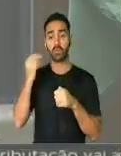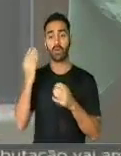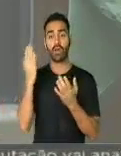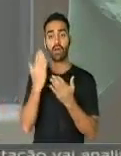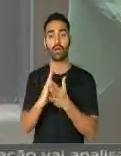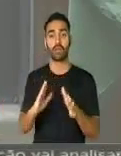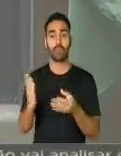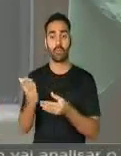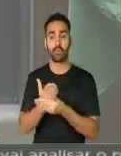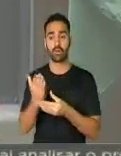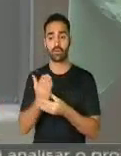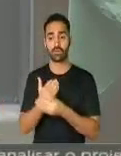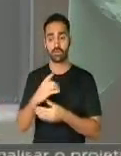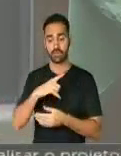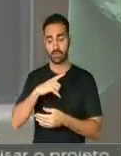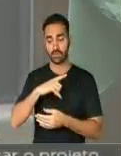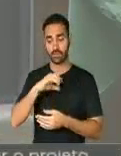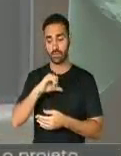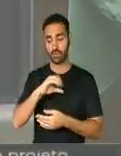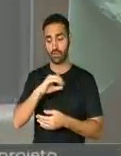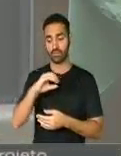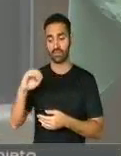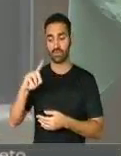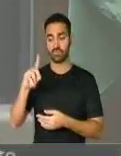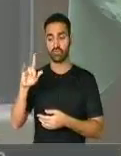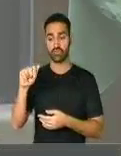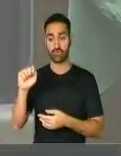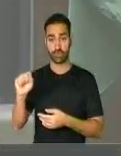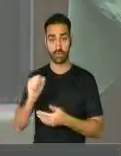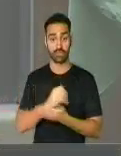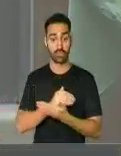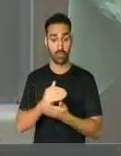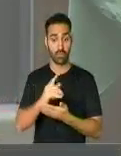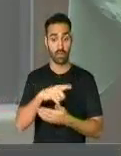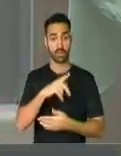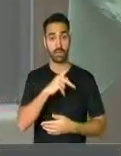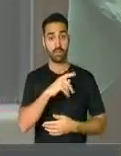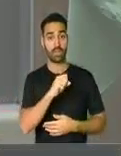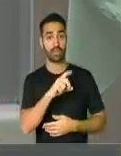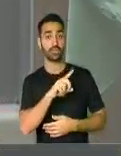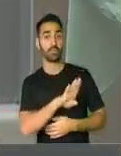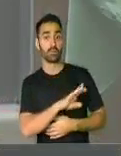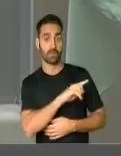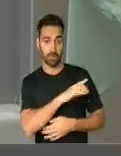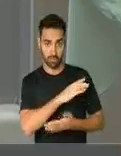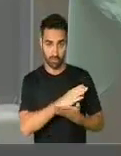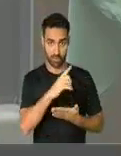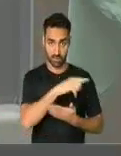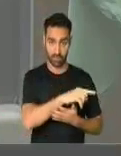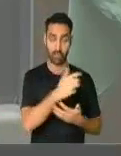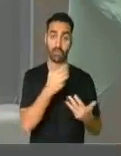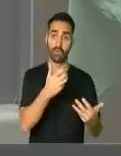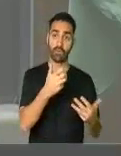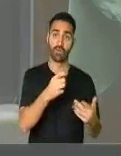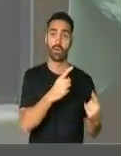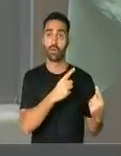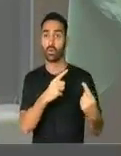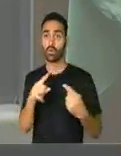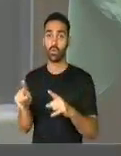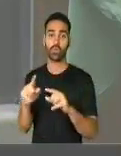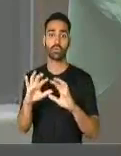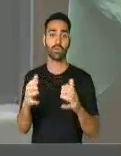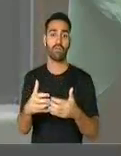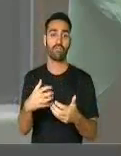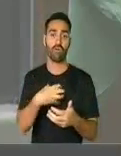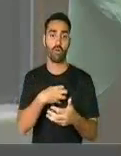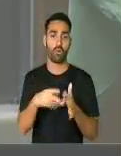processo que já tem 900 dias que foi de inicitiva do PSDB que desejava contestar a forma com que